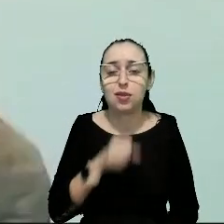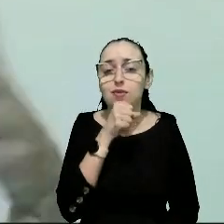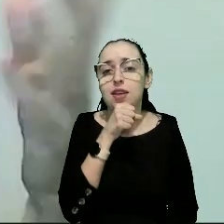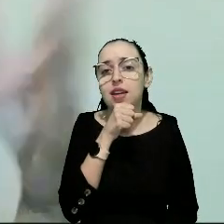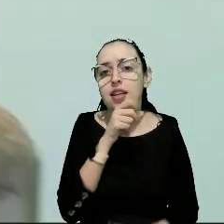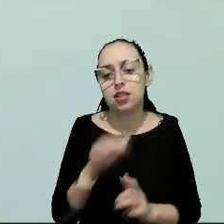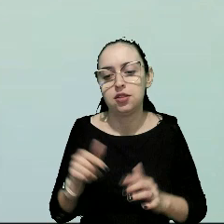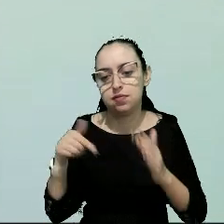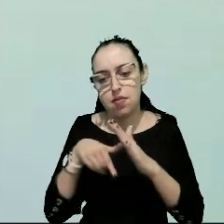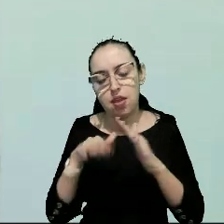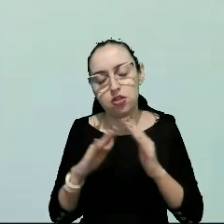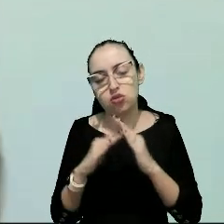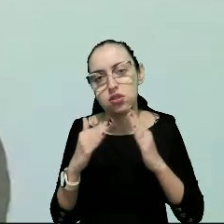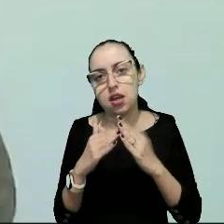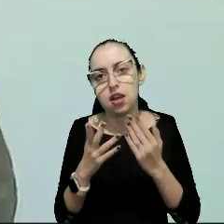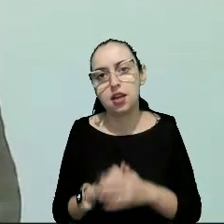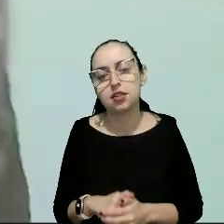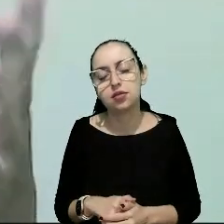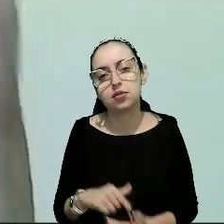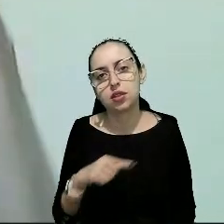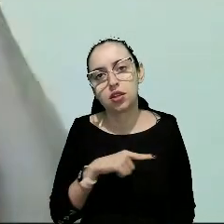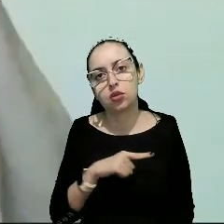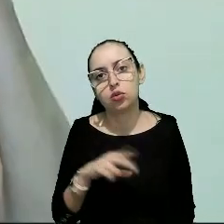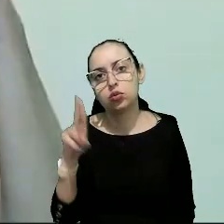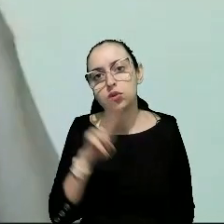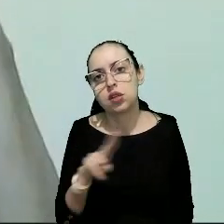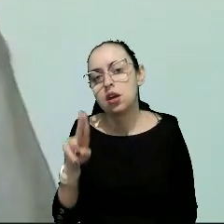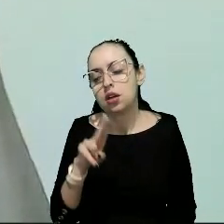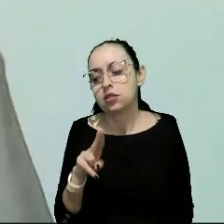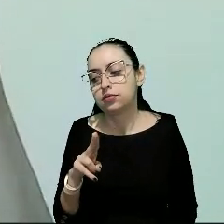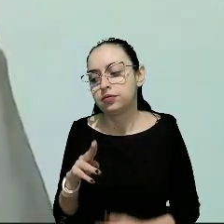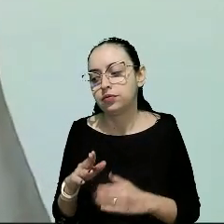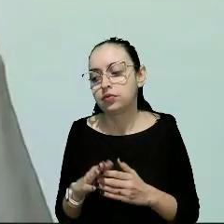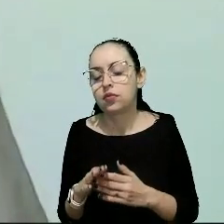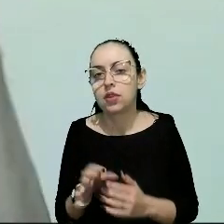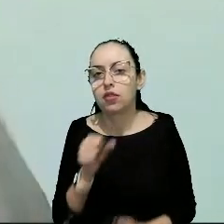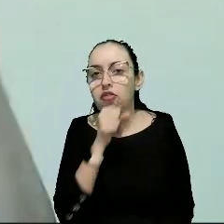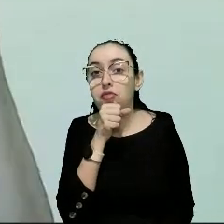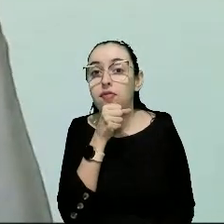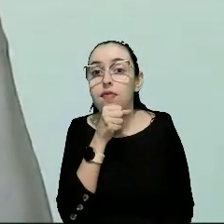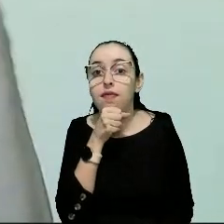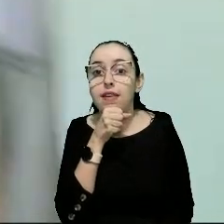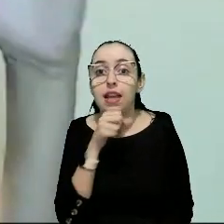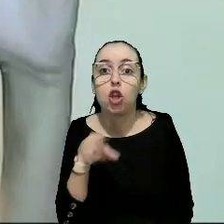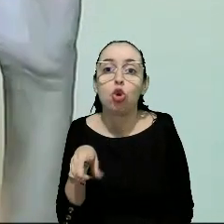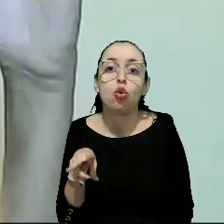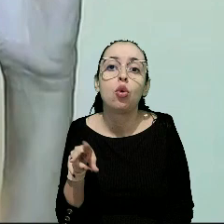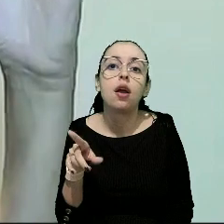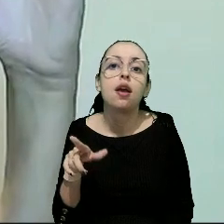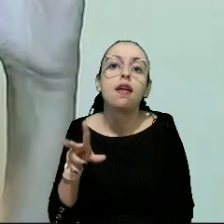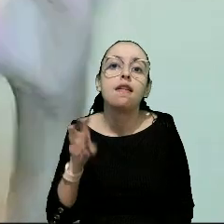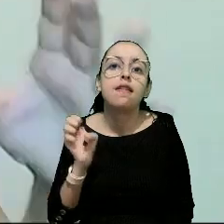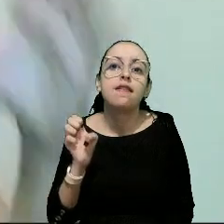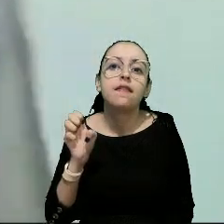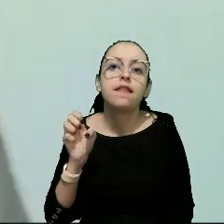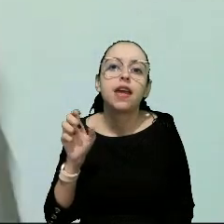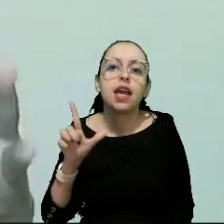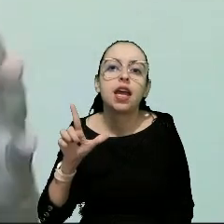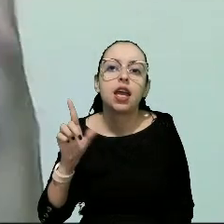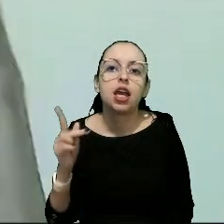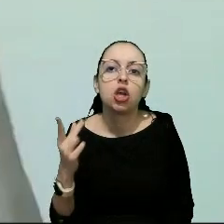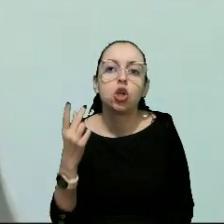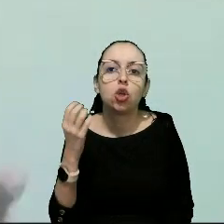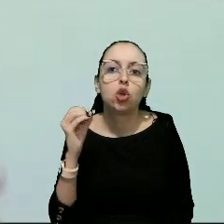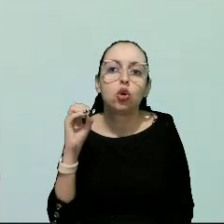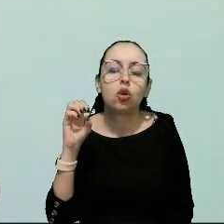contra os mais velhos que está dentro das nossas casas, eu tenho usado uma categoria velhofobia.